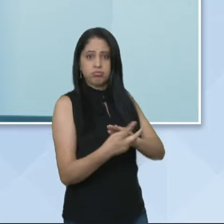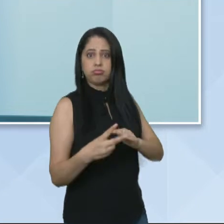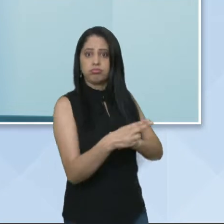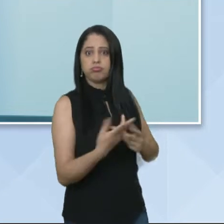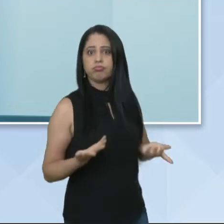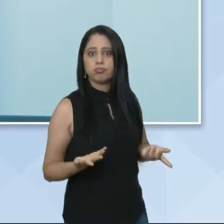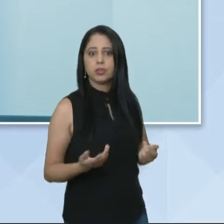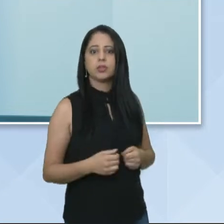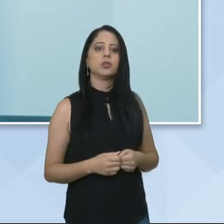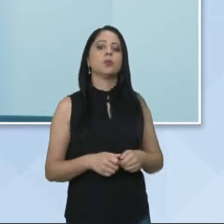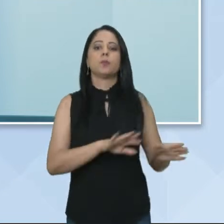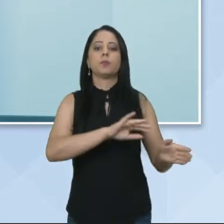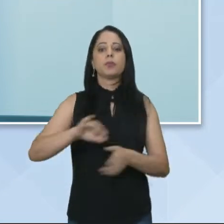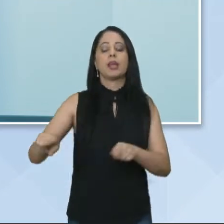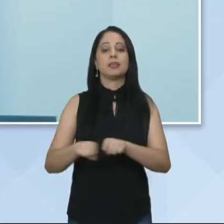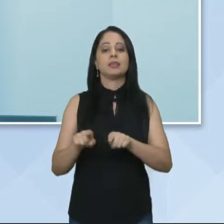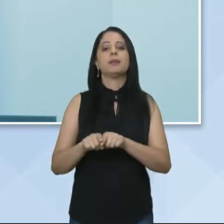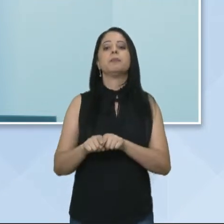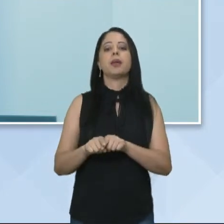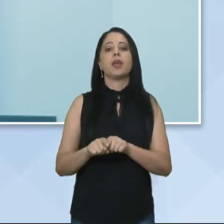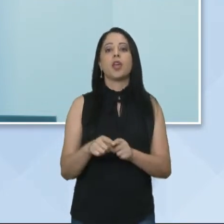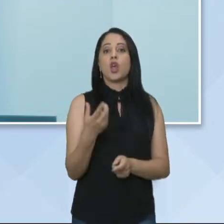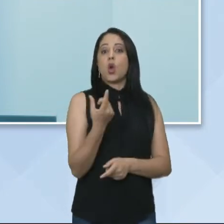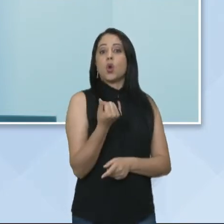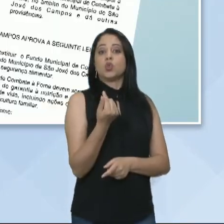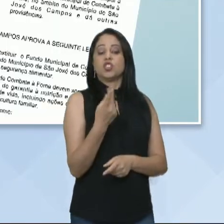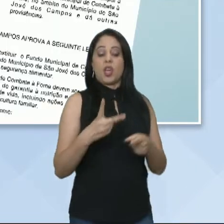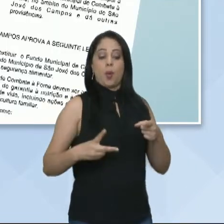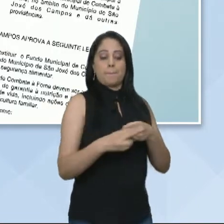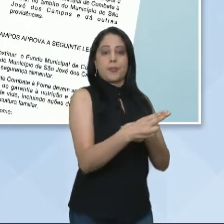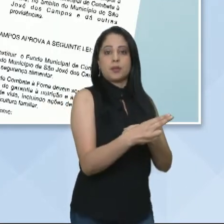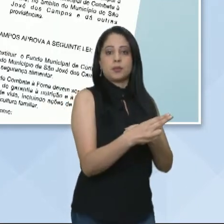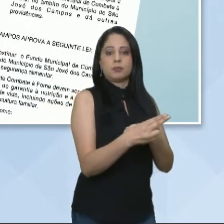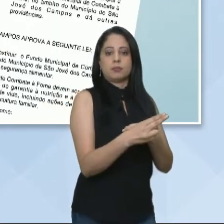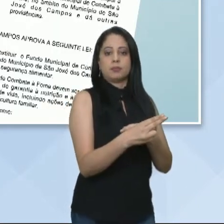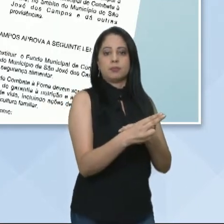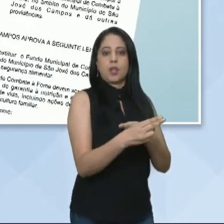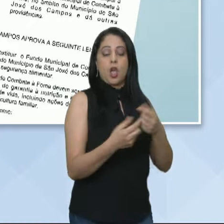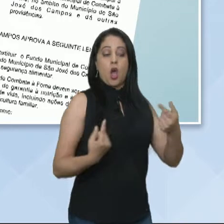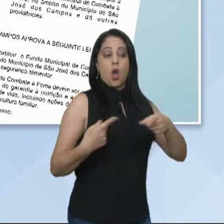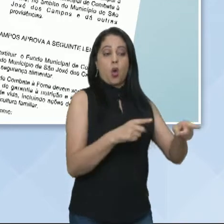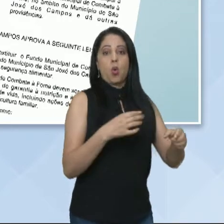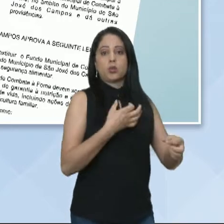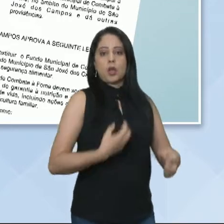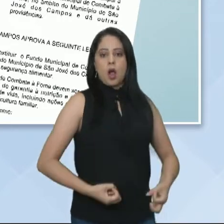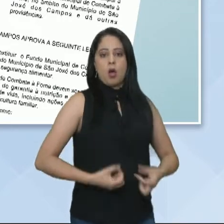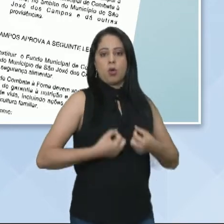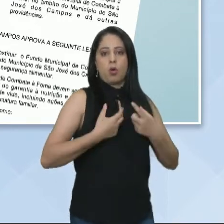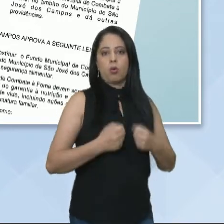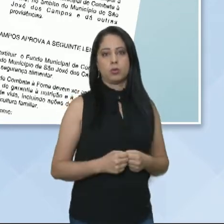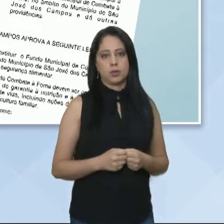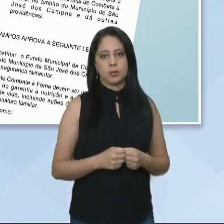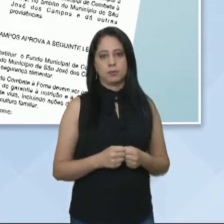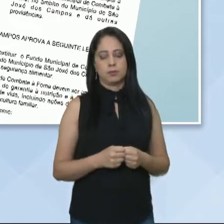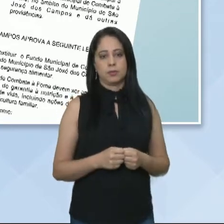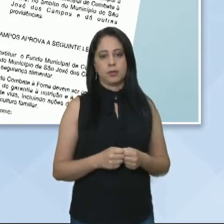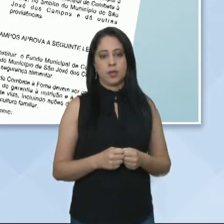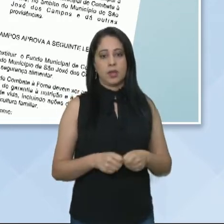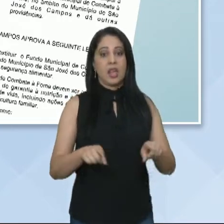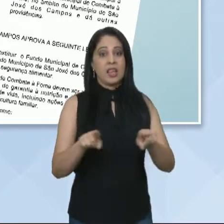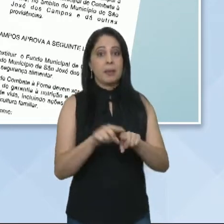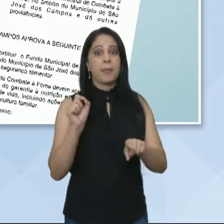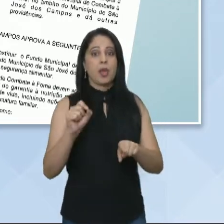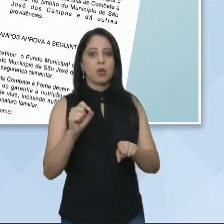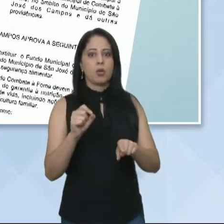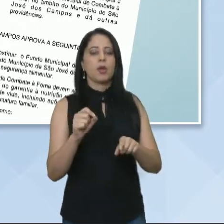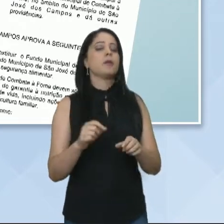Política de combate ao câncer, foi tirado dinheiro. Próximo. Fundo Municipal da Fome, a gente fez aqui um